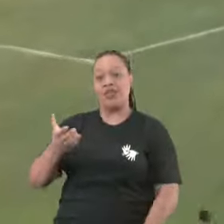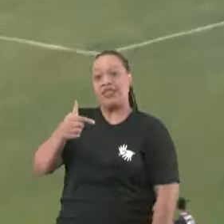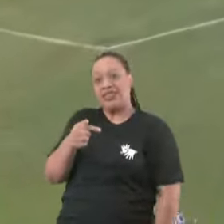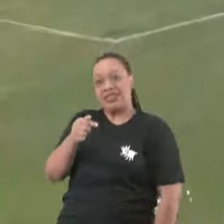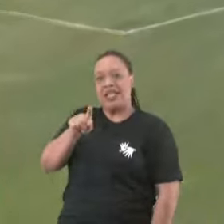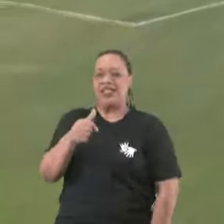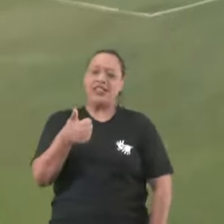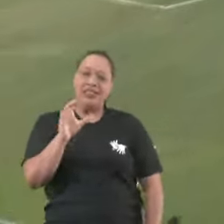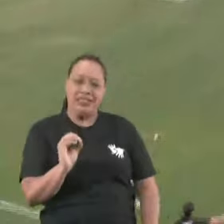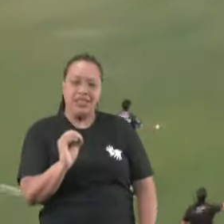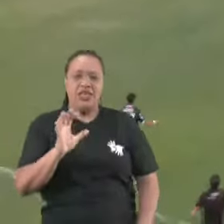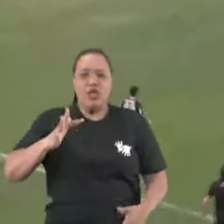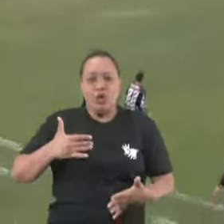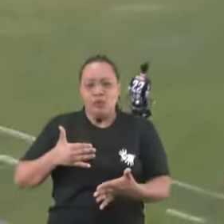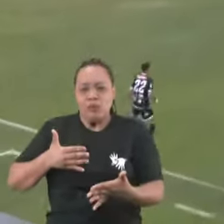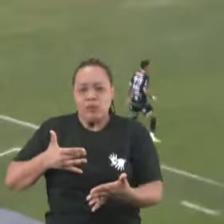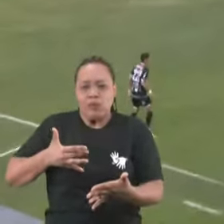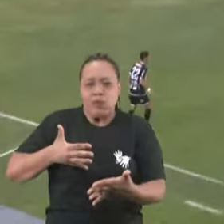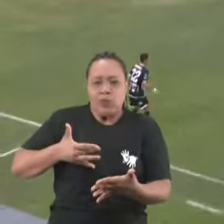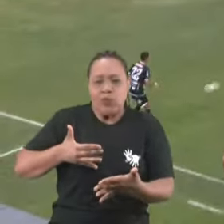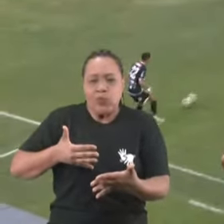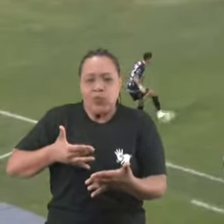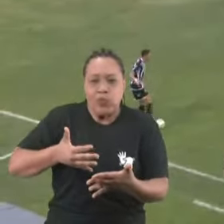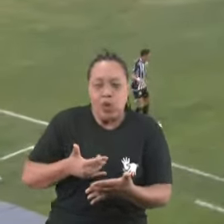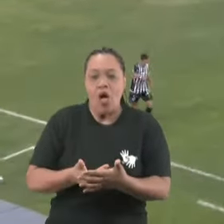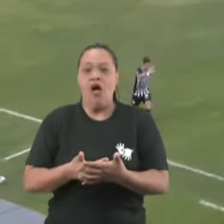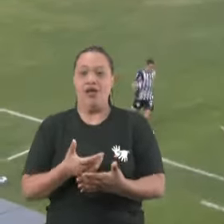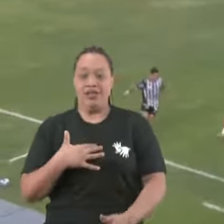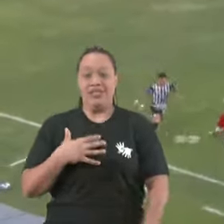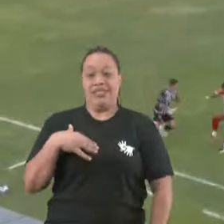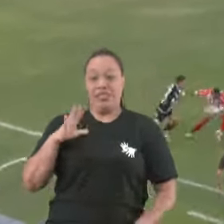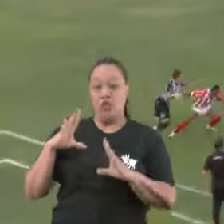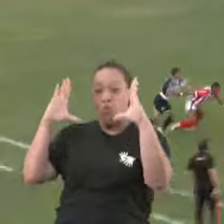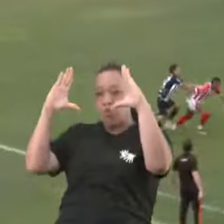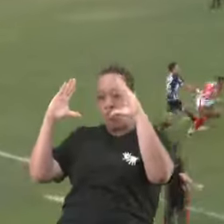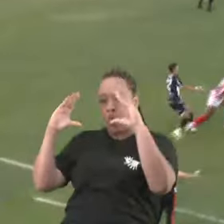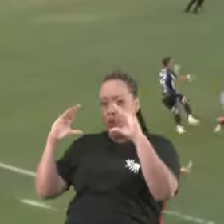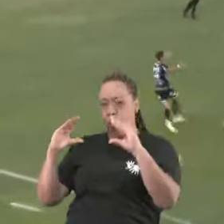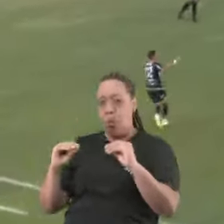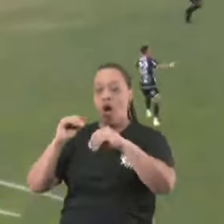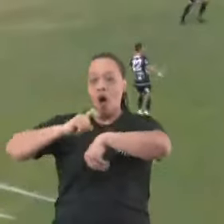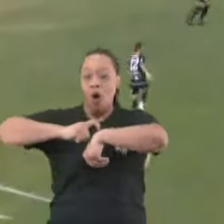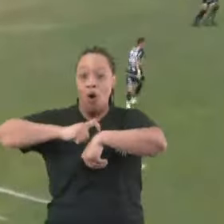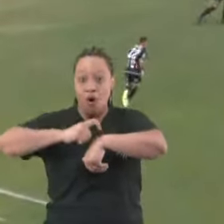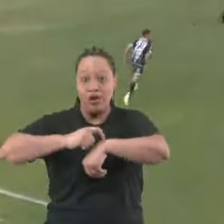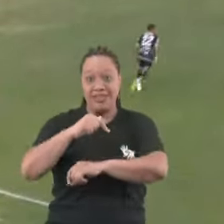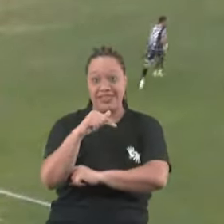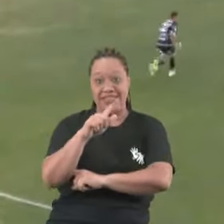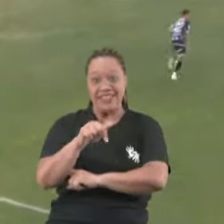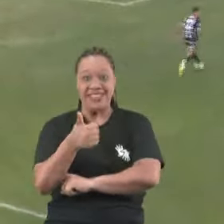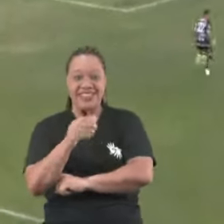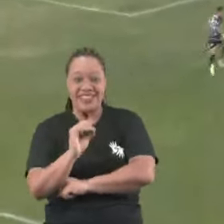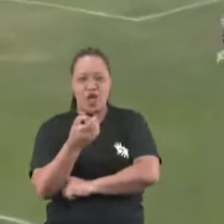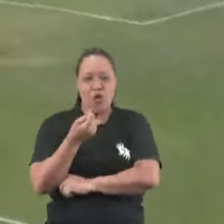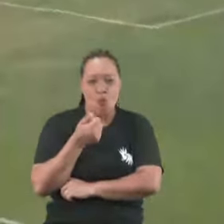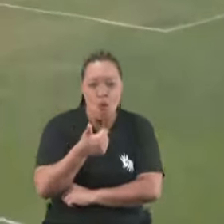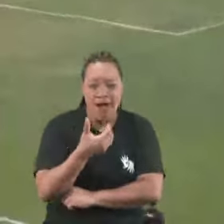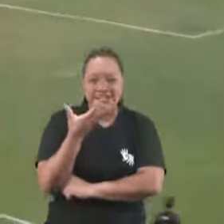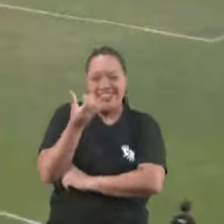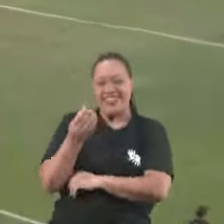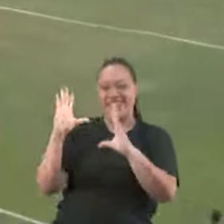vai batendo aquela penumbra, né? De 6 horas da noite. Isso, já ainda vai dando 5 da tarde.